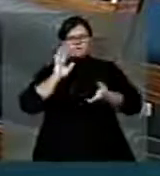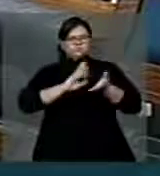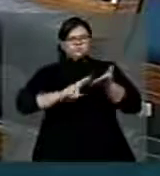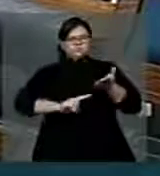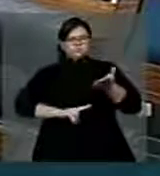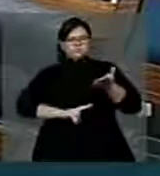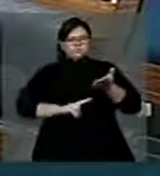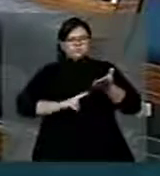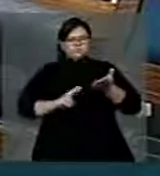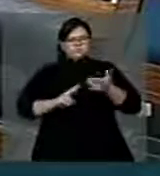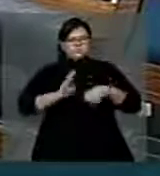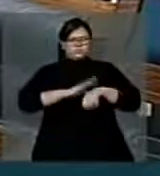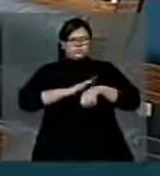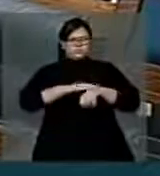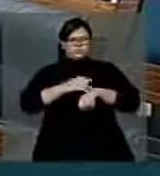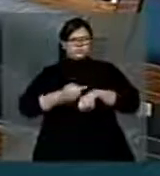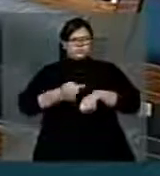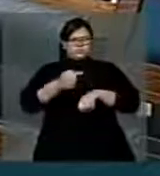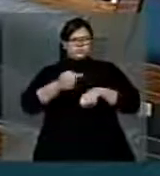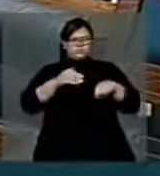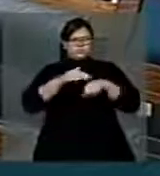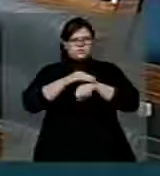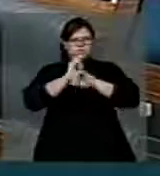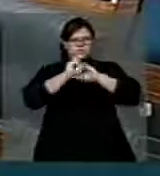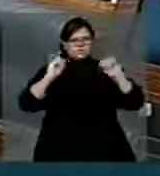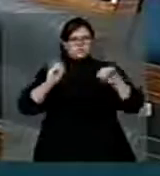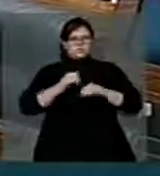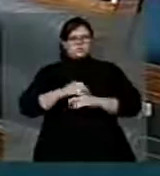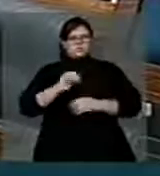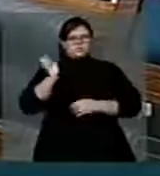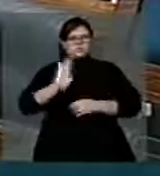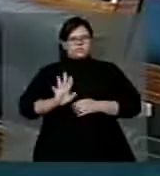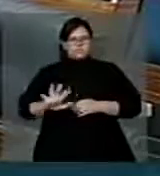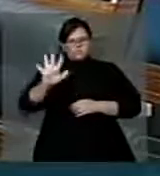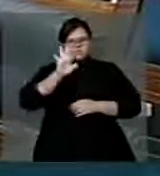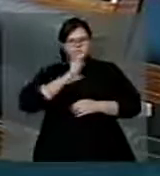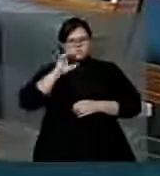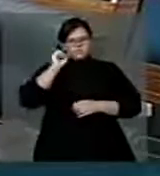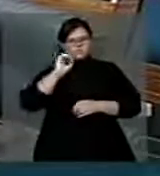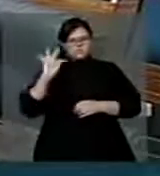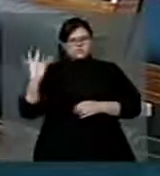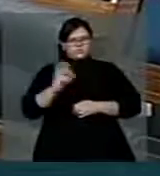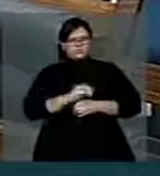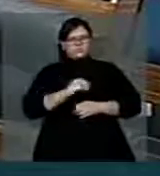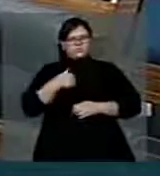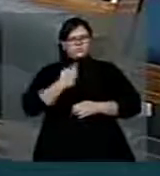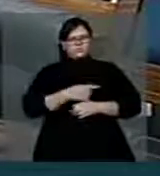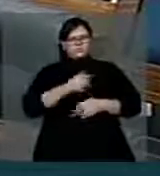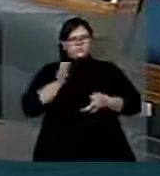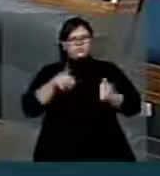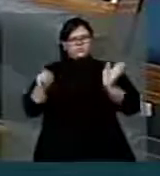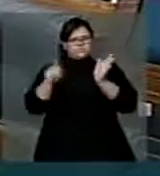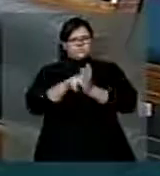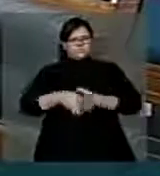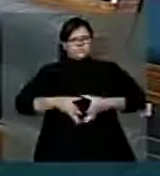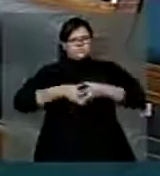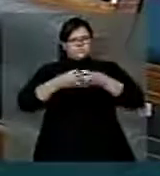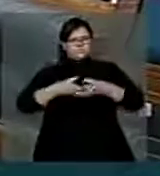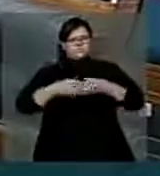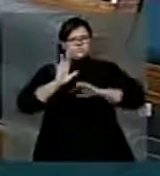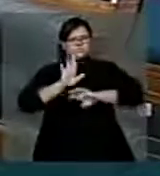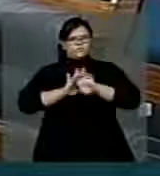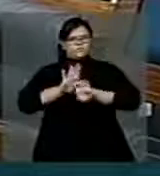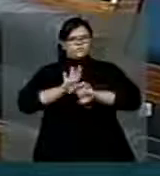discurso sobre a importância de nós fazermos valer o Estatuto do Idoso,